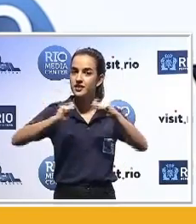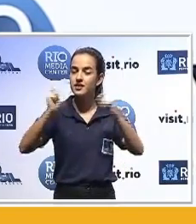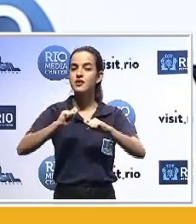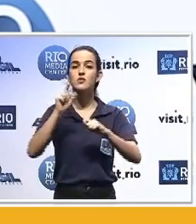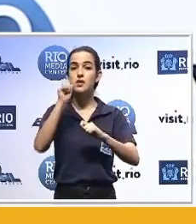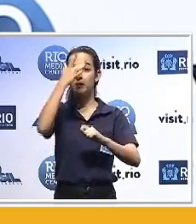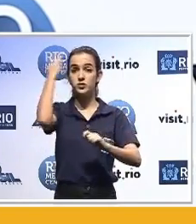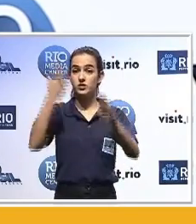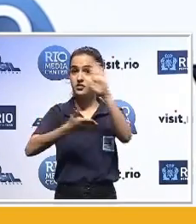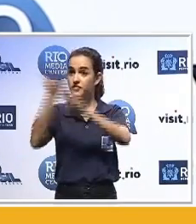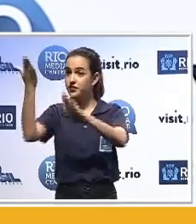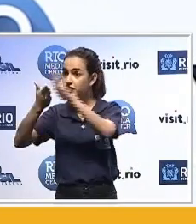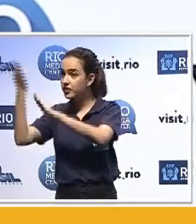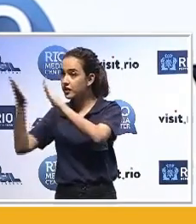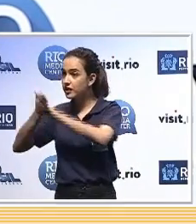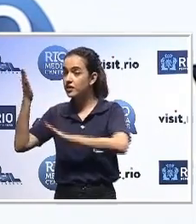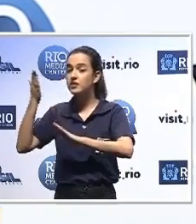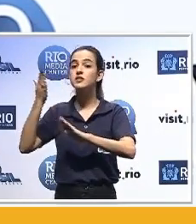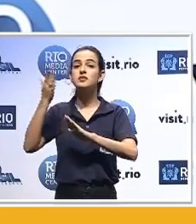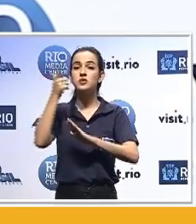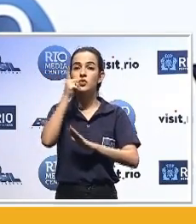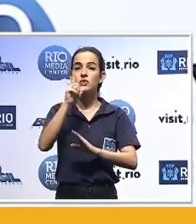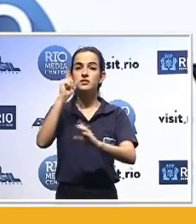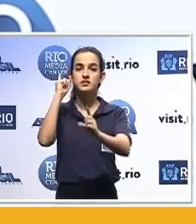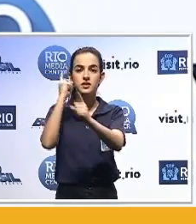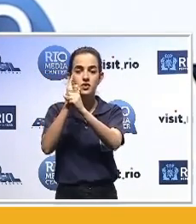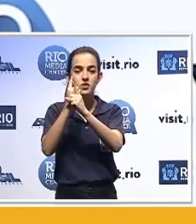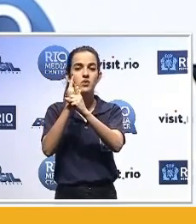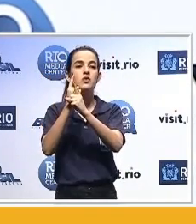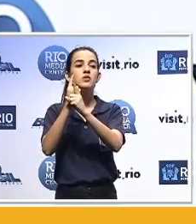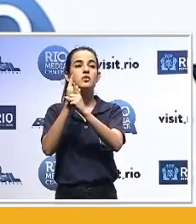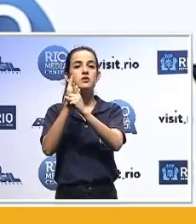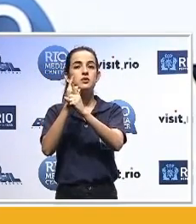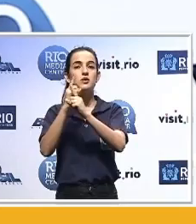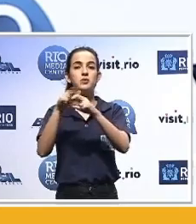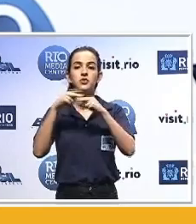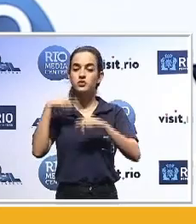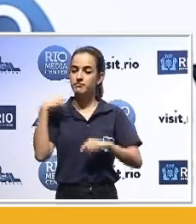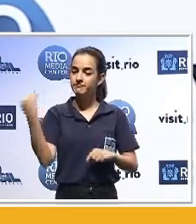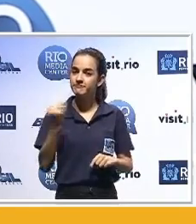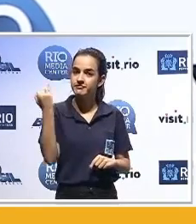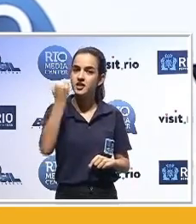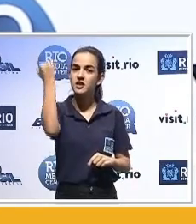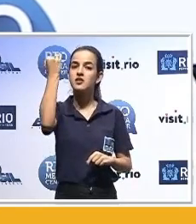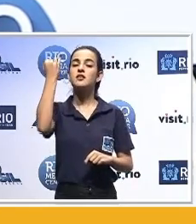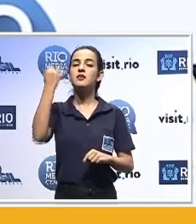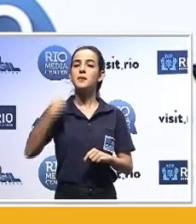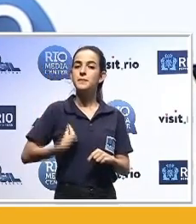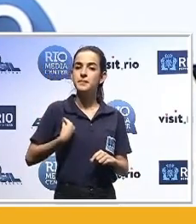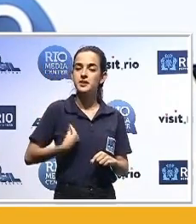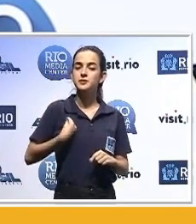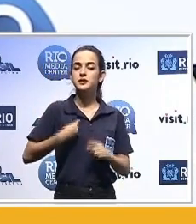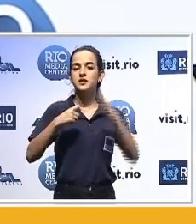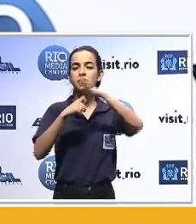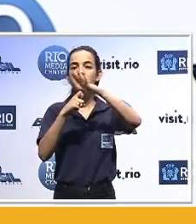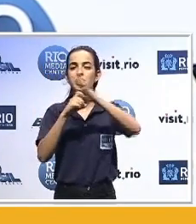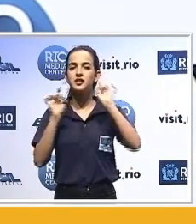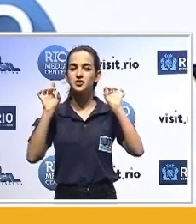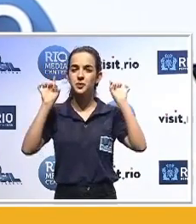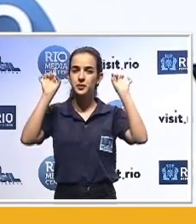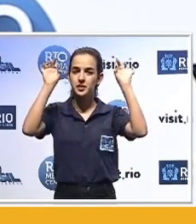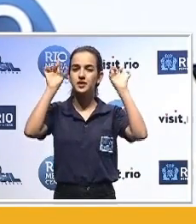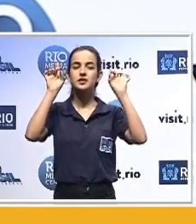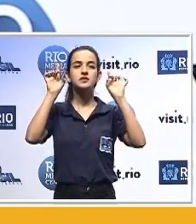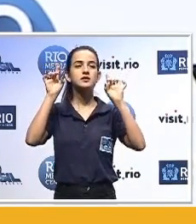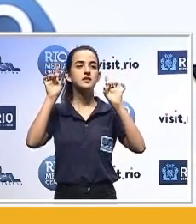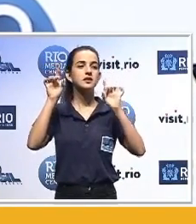viajantes para aqueles lugares que nós, então, valorizamos. Por isso, nós participamos de uma feira especializada, Agitando All, que